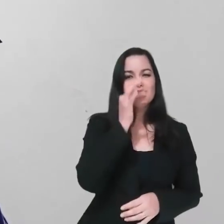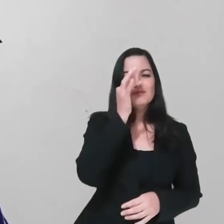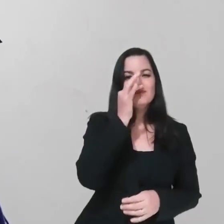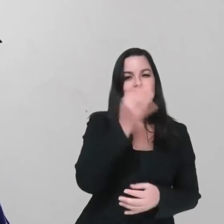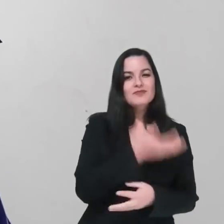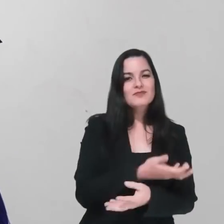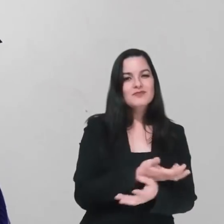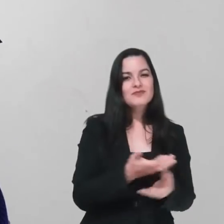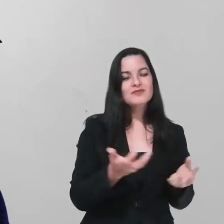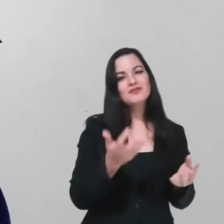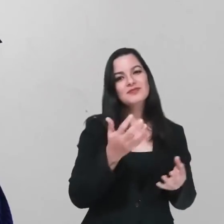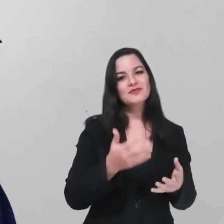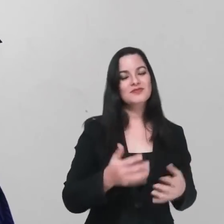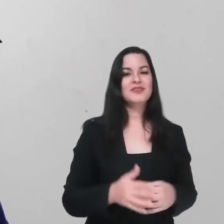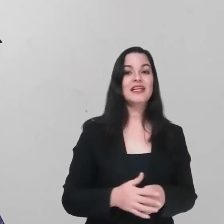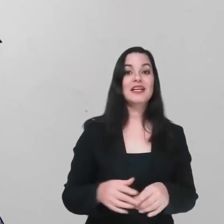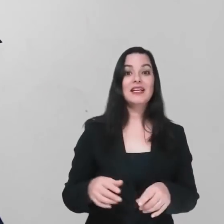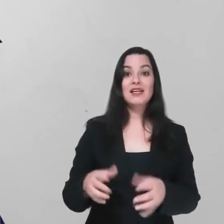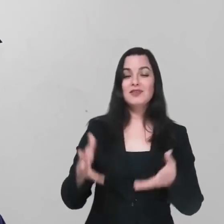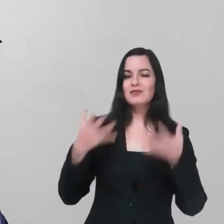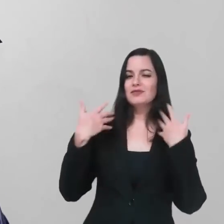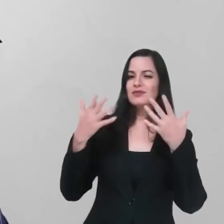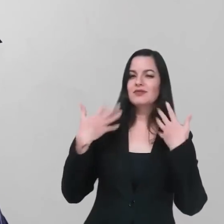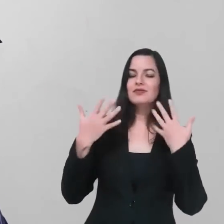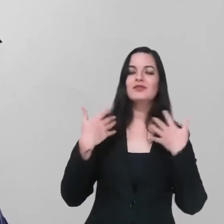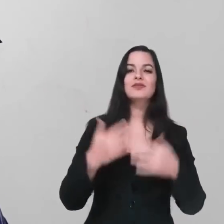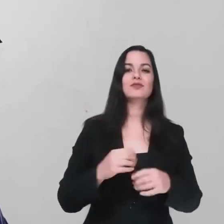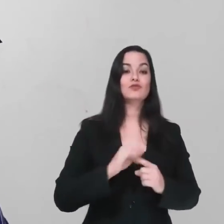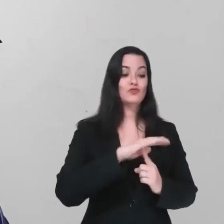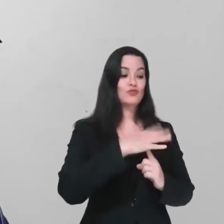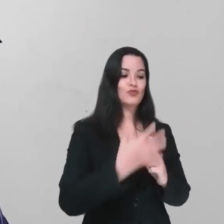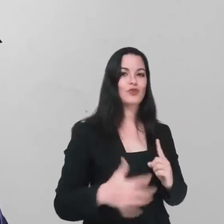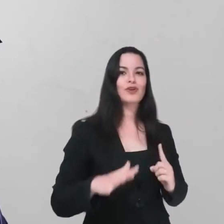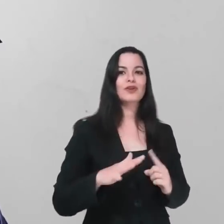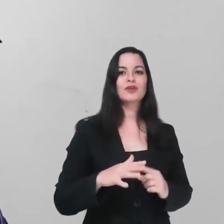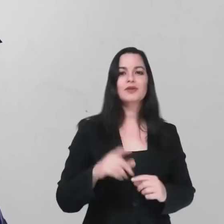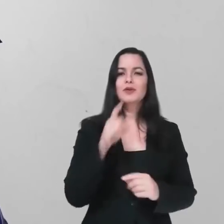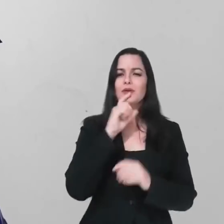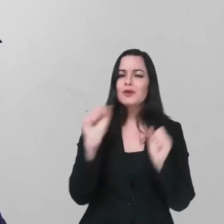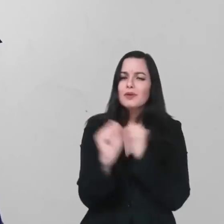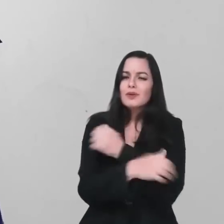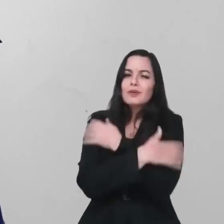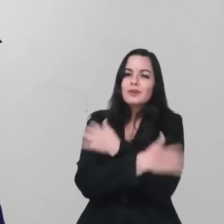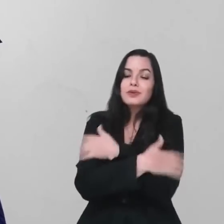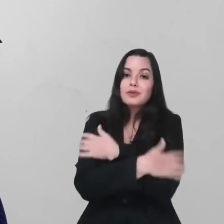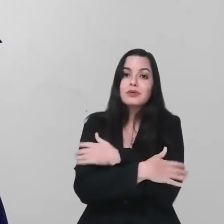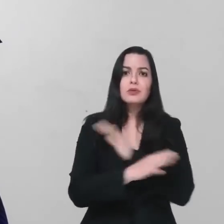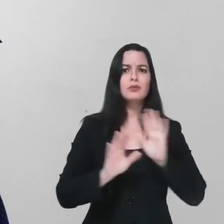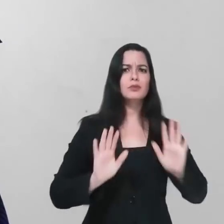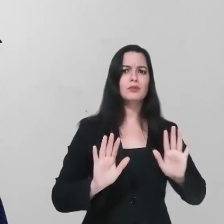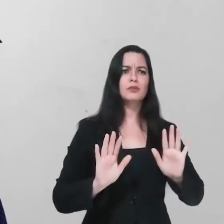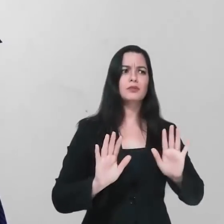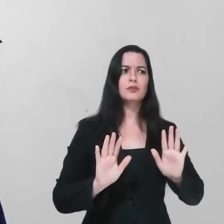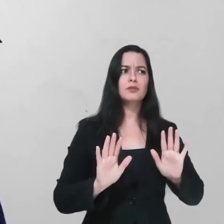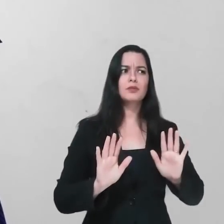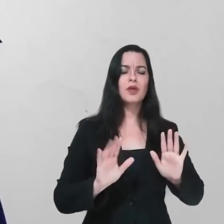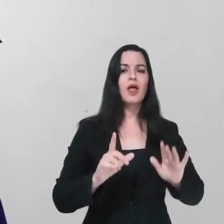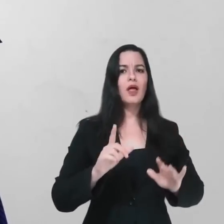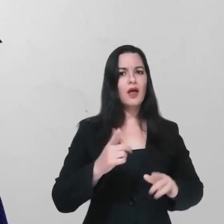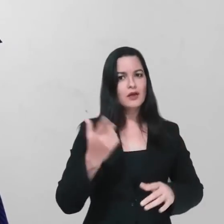aí, acho que tem mais uma coisa que dá para descobrir com essa reflexão que nós acabamos de